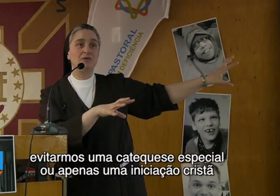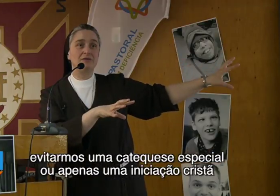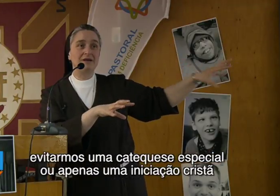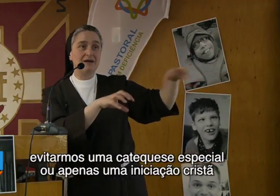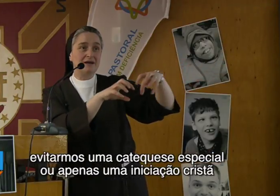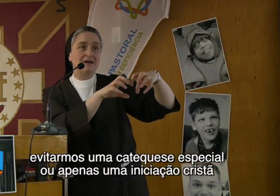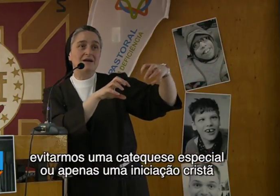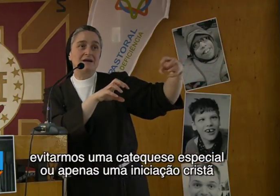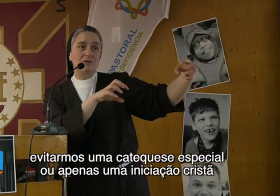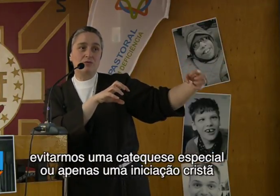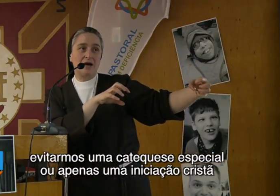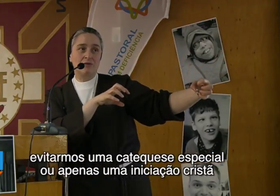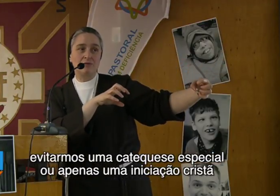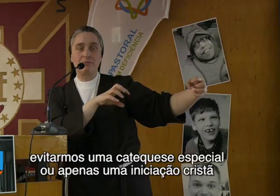a